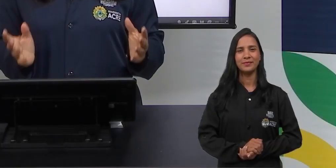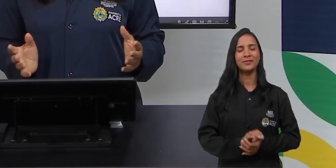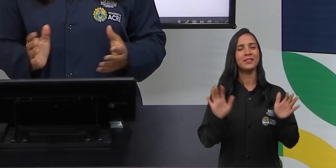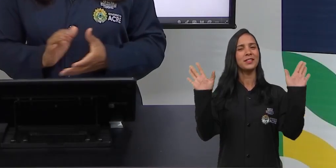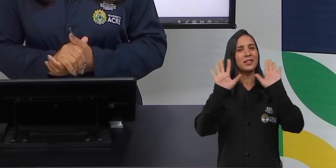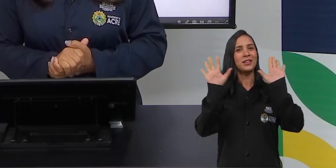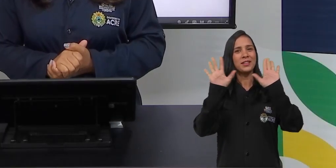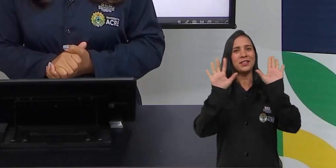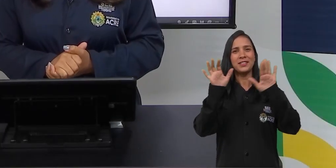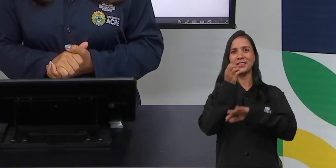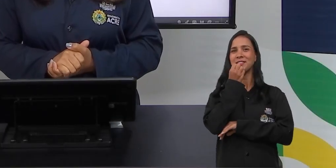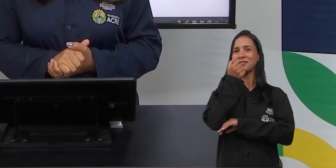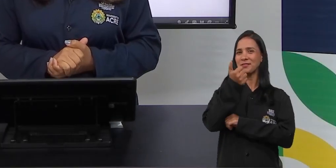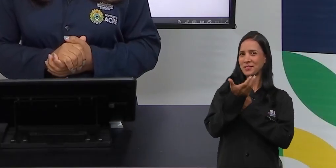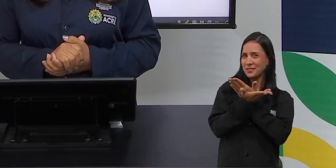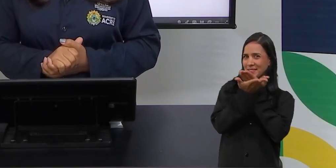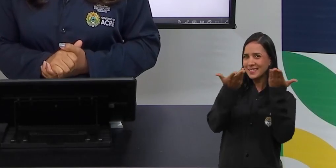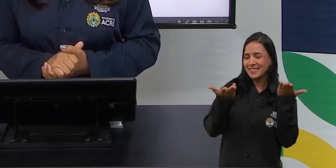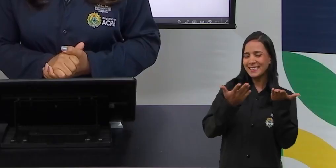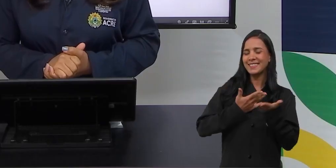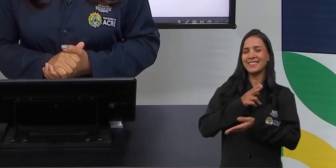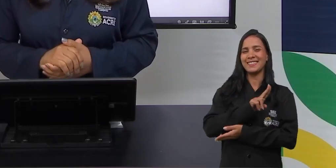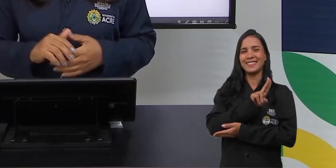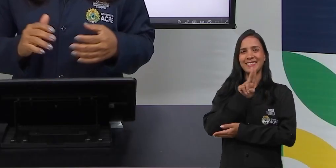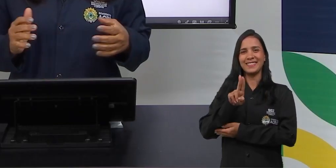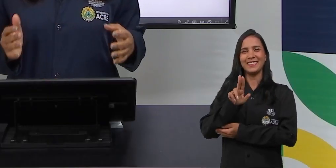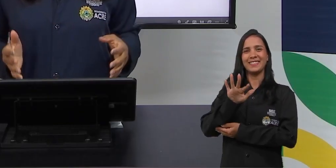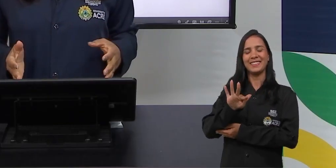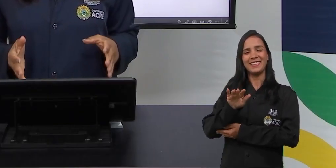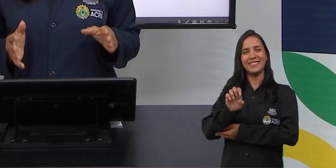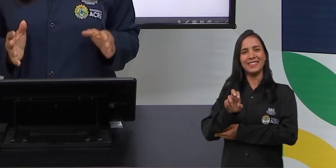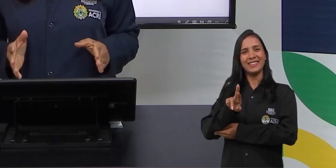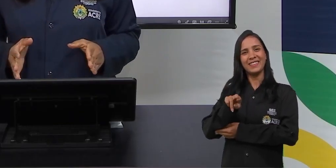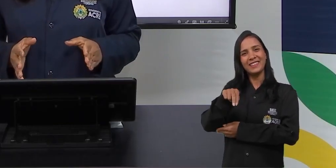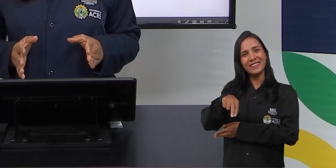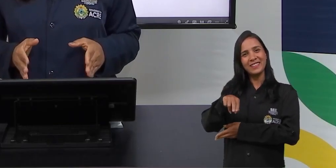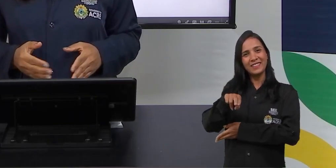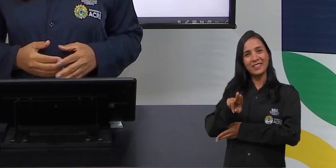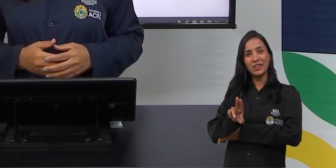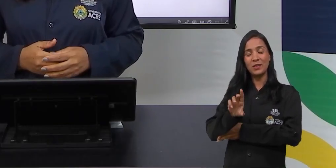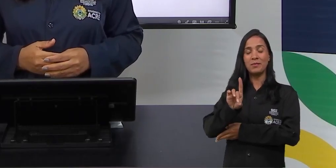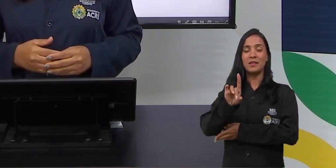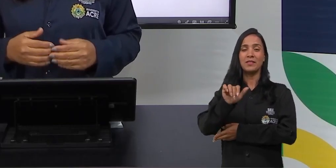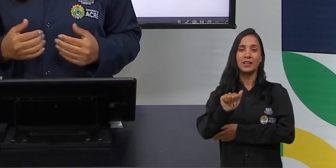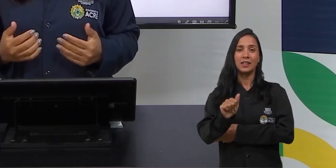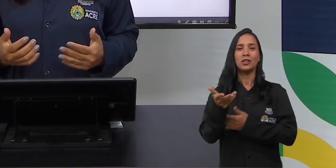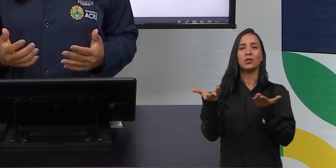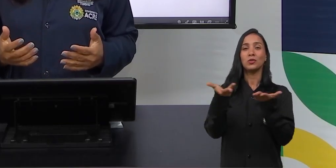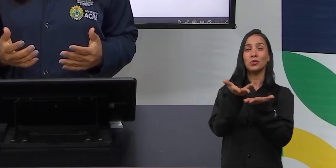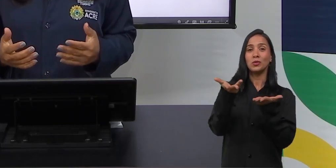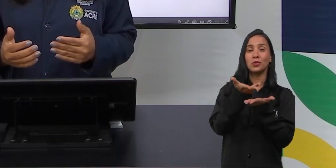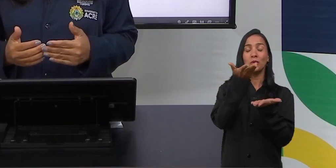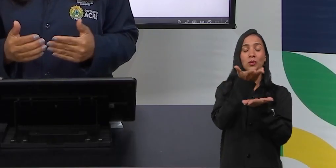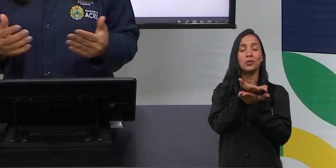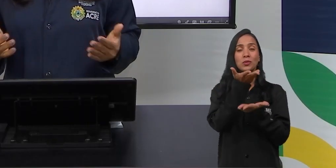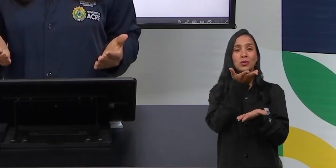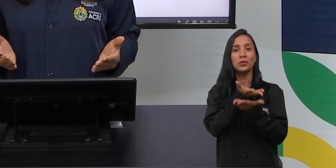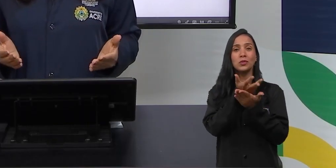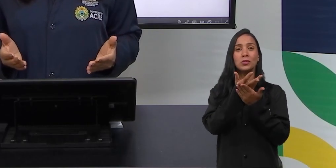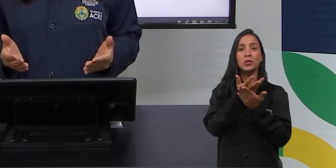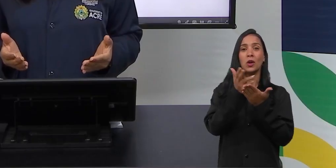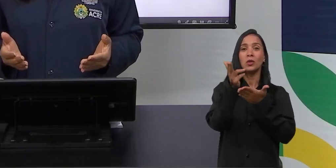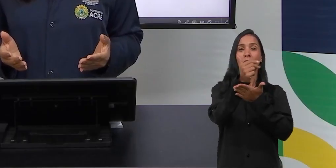Olá pessoal, tudo bem? Eu sou Fernanda Gomes, estamos começando mais uma aula de arte e hoje a gente vai falar sobre